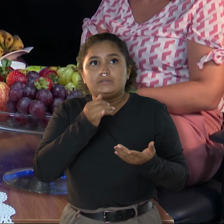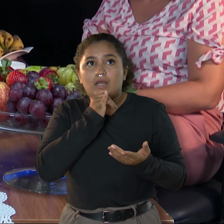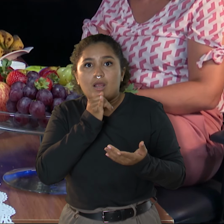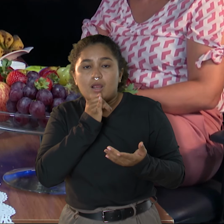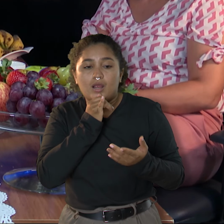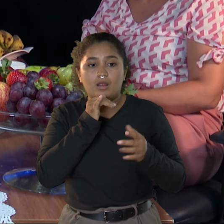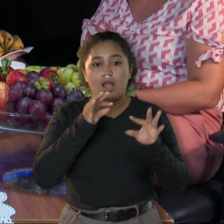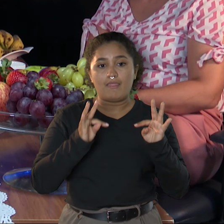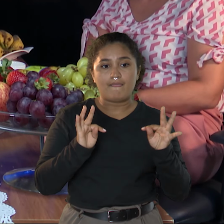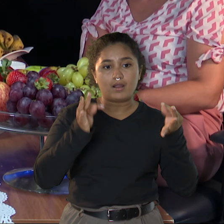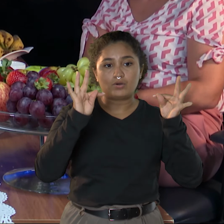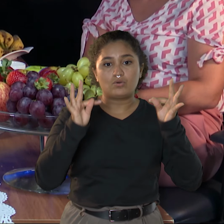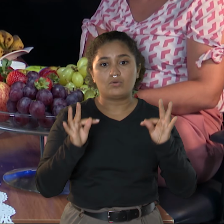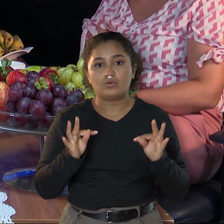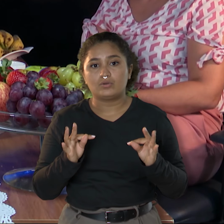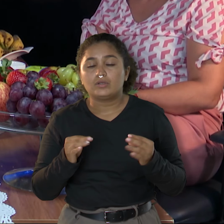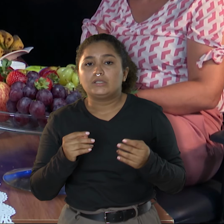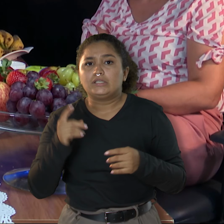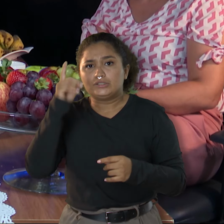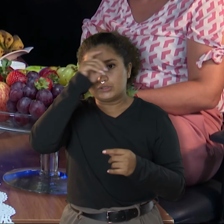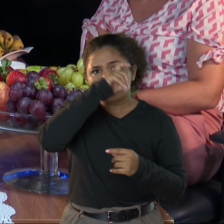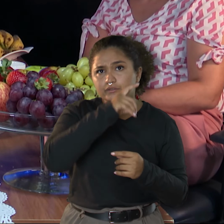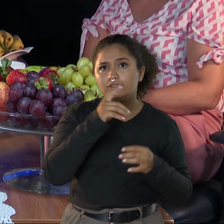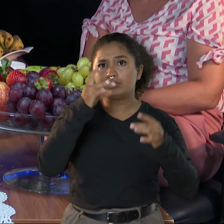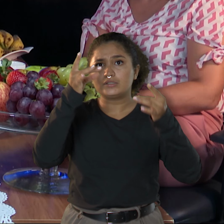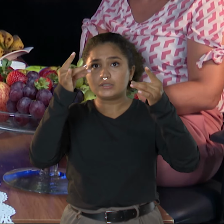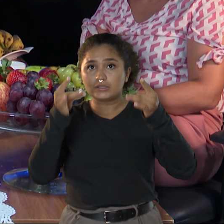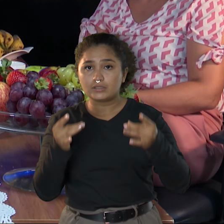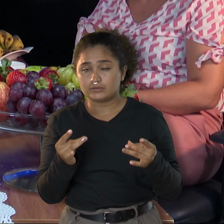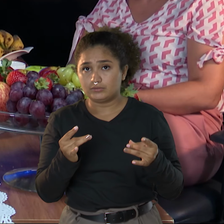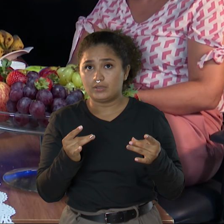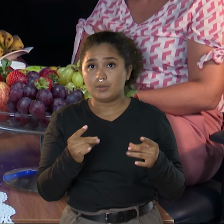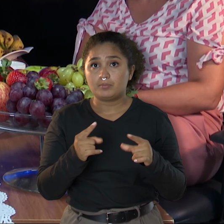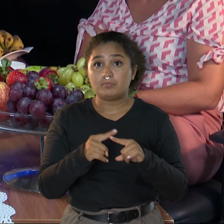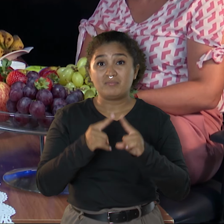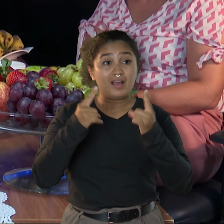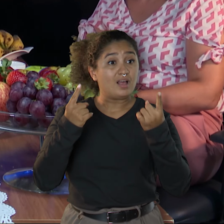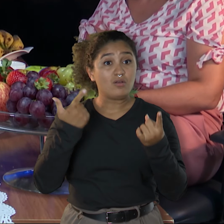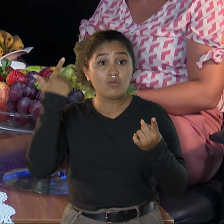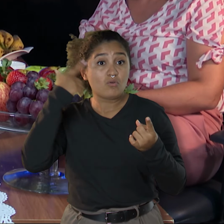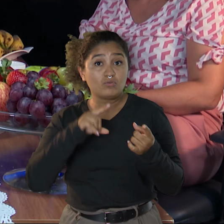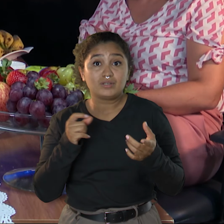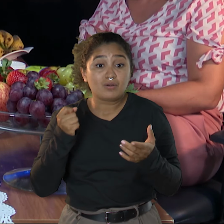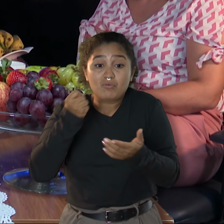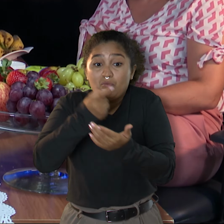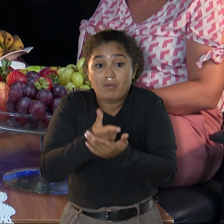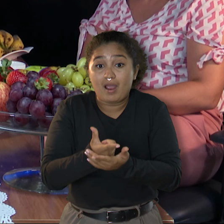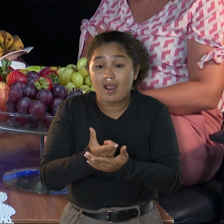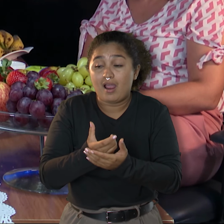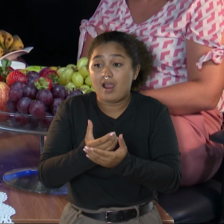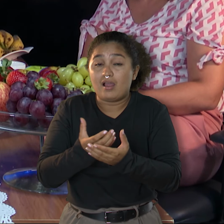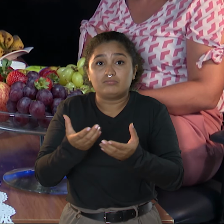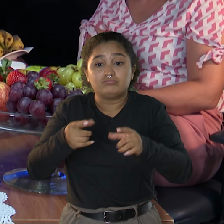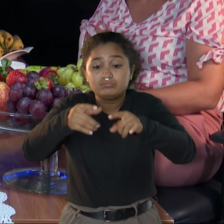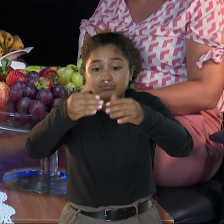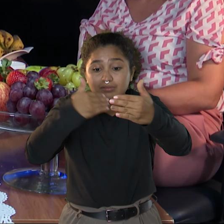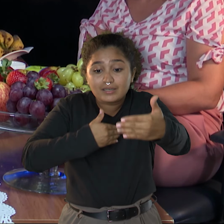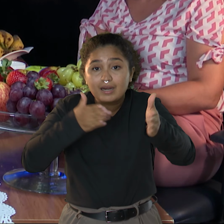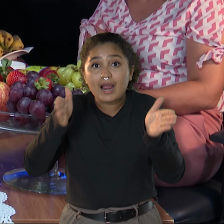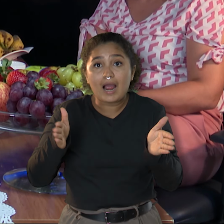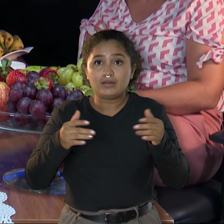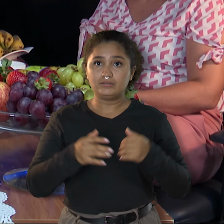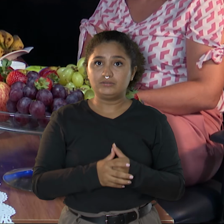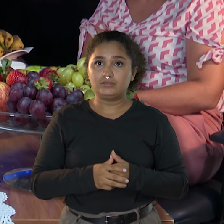de tecnologia, que difícil de descrever, é uma coisa. A gente não conseguia comprar caixa. A gente estava com um